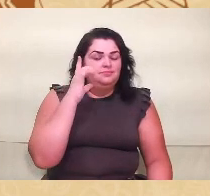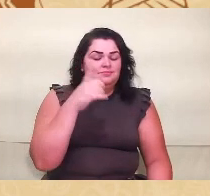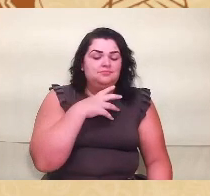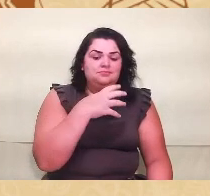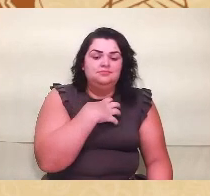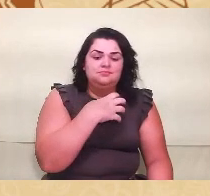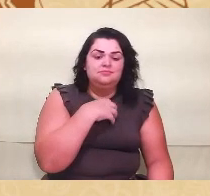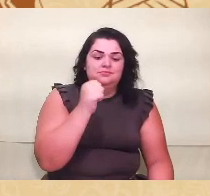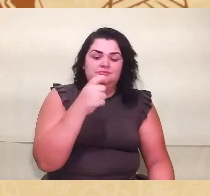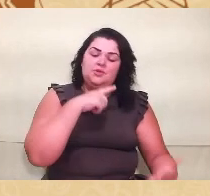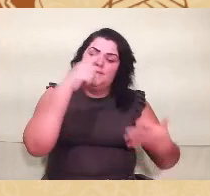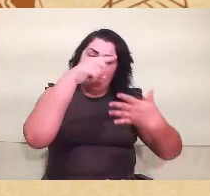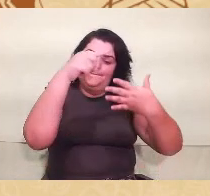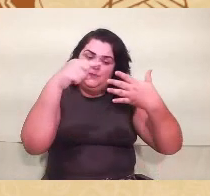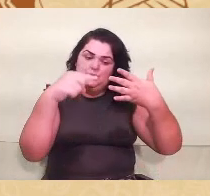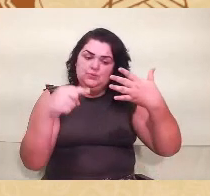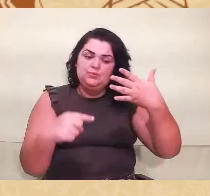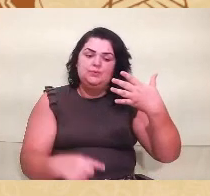contou,